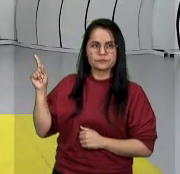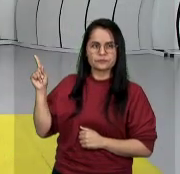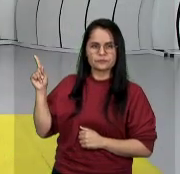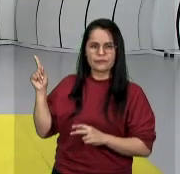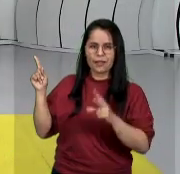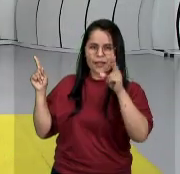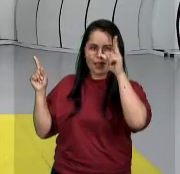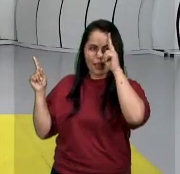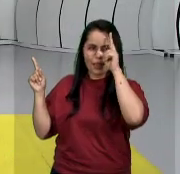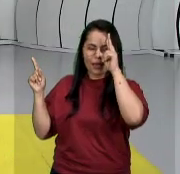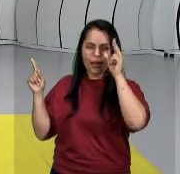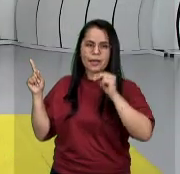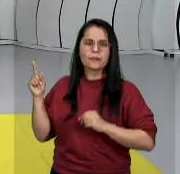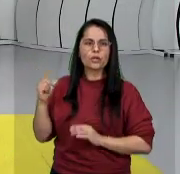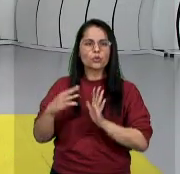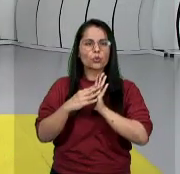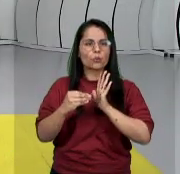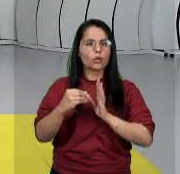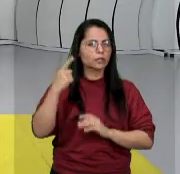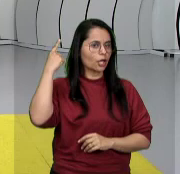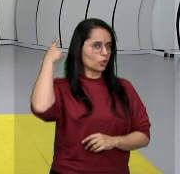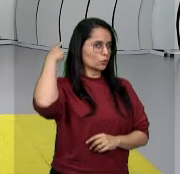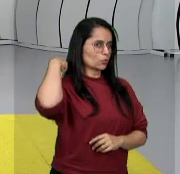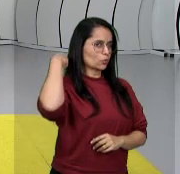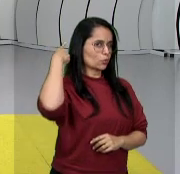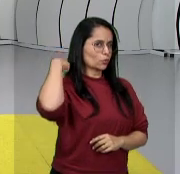Lembra lá do nosso modelo da coluna?